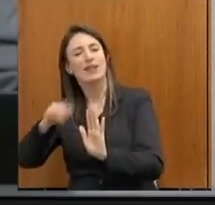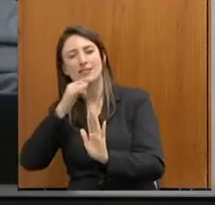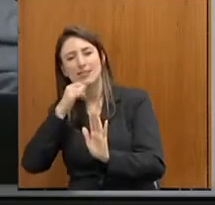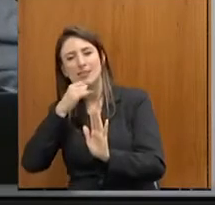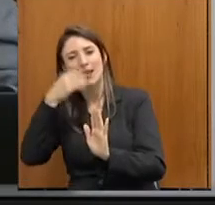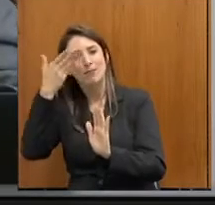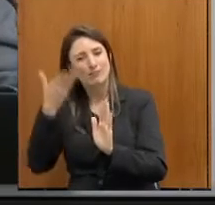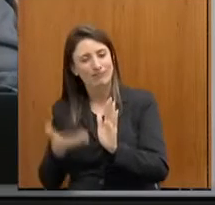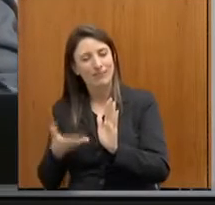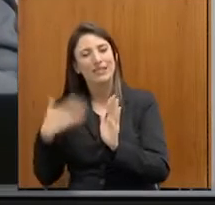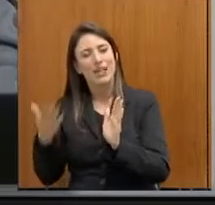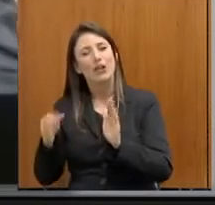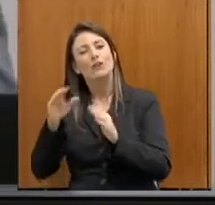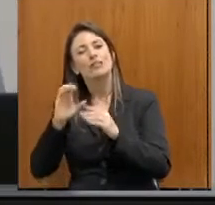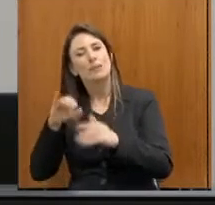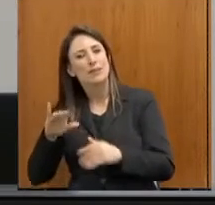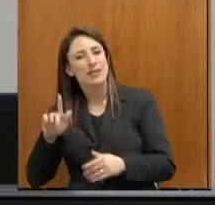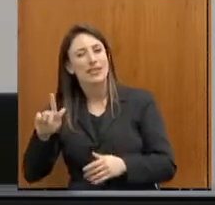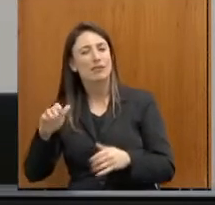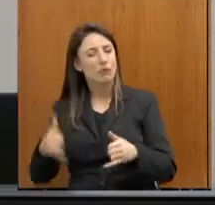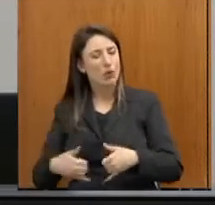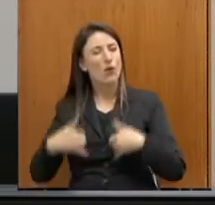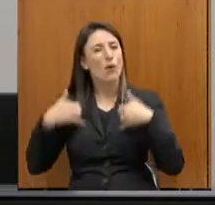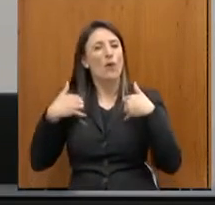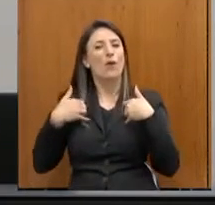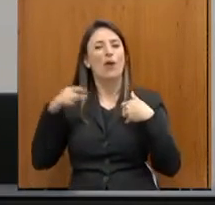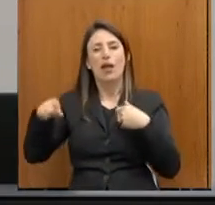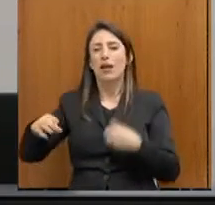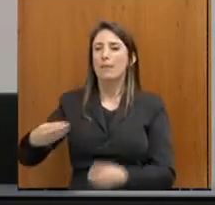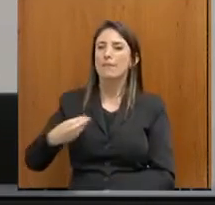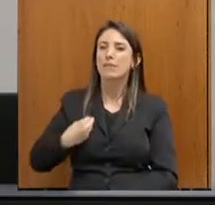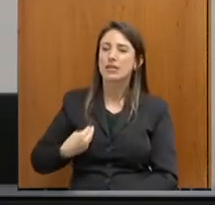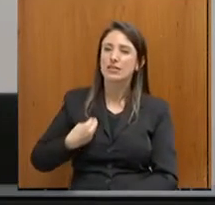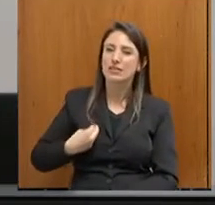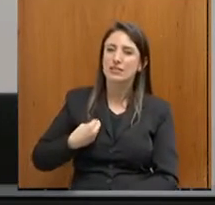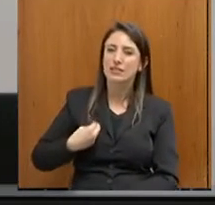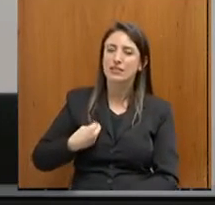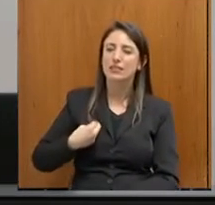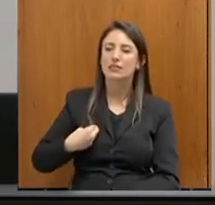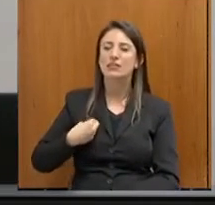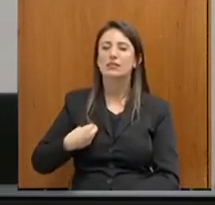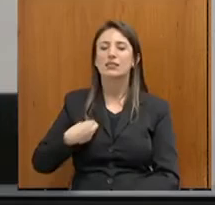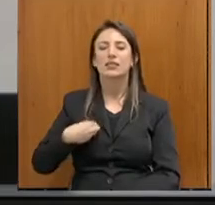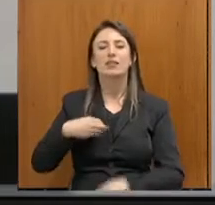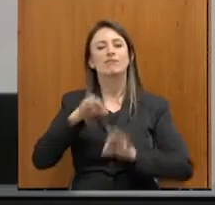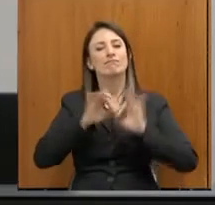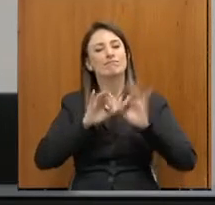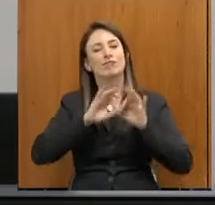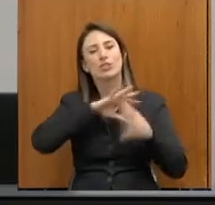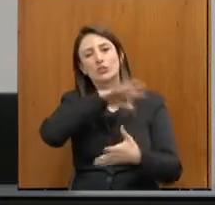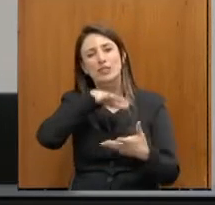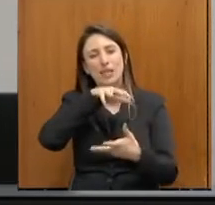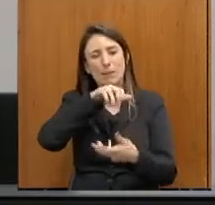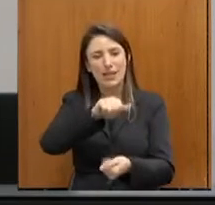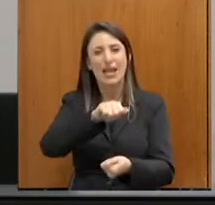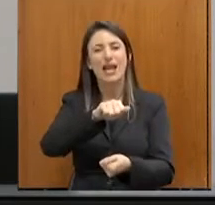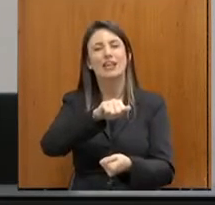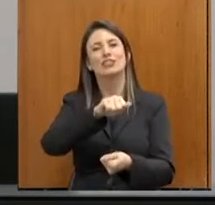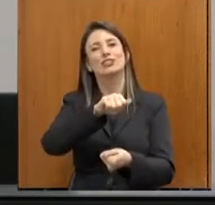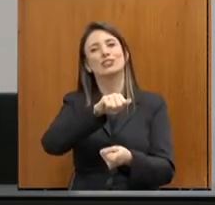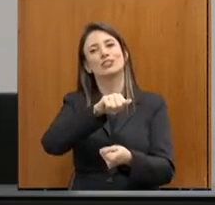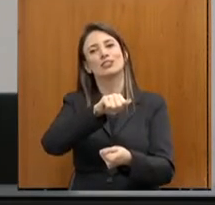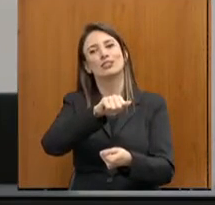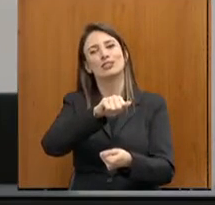tem muita honra de poder dizer que a Cemig pertence ao índice de sustentabilidade é